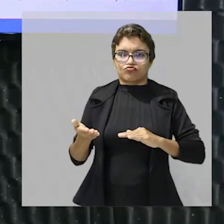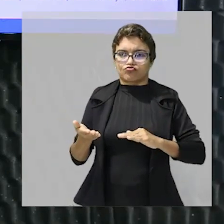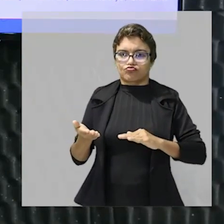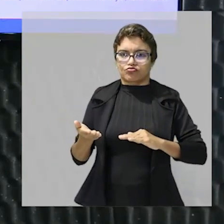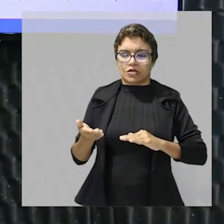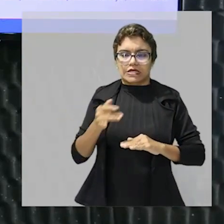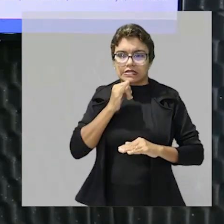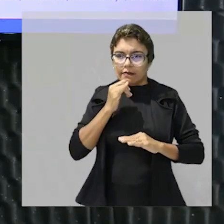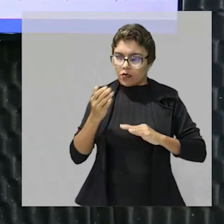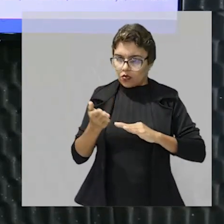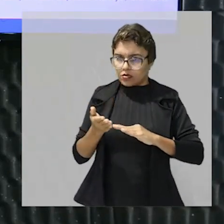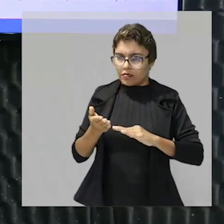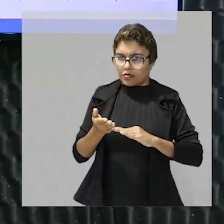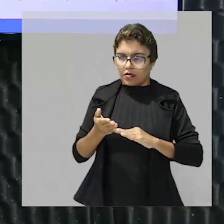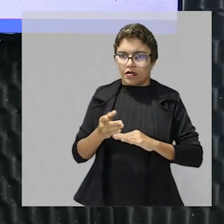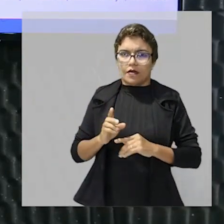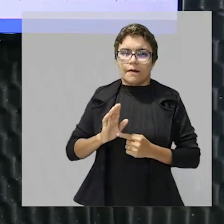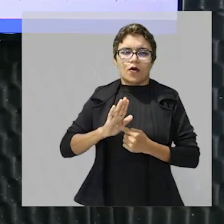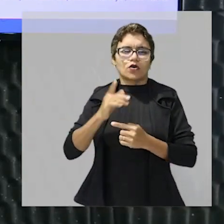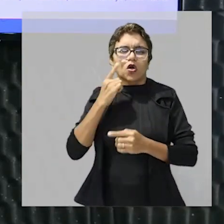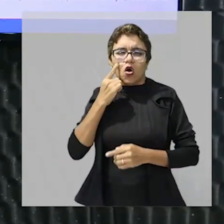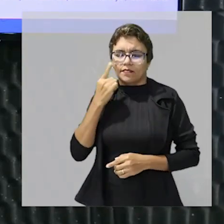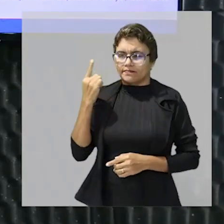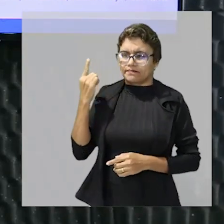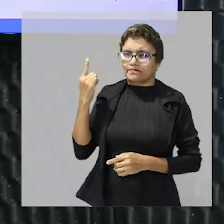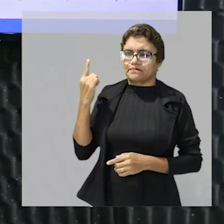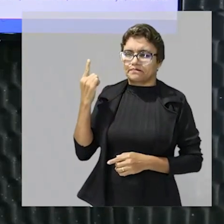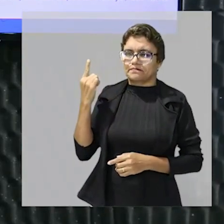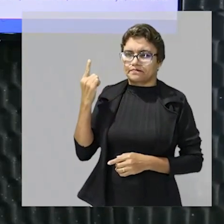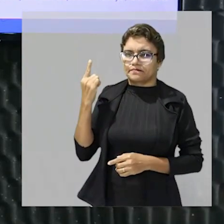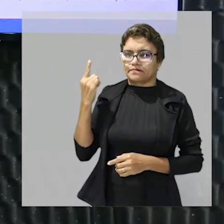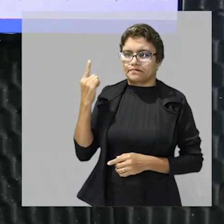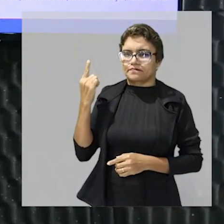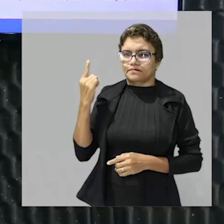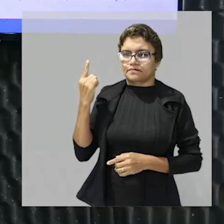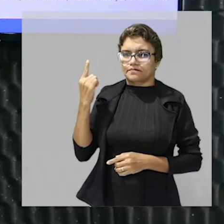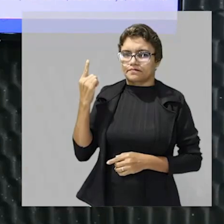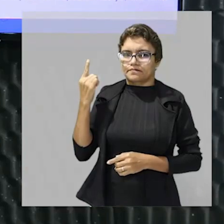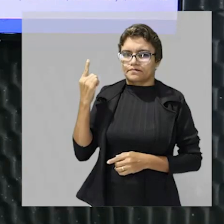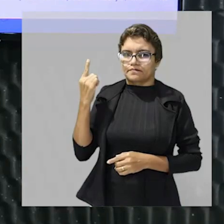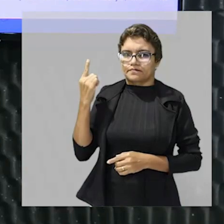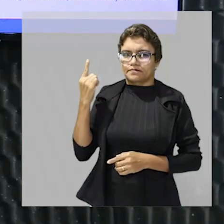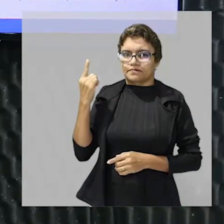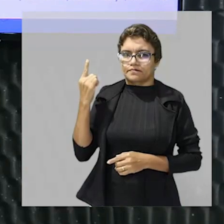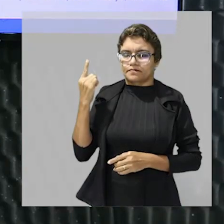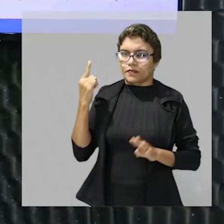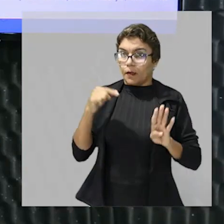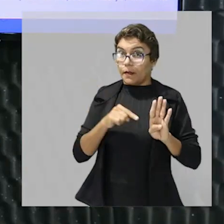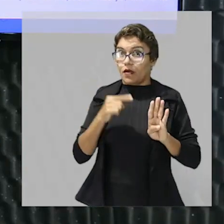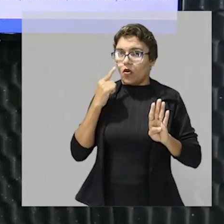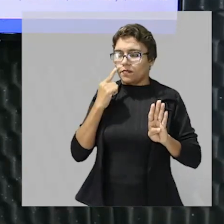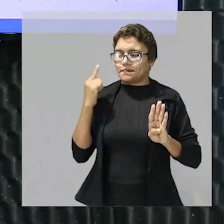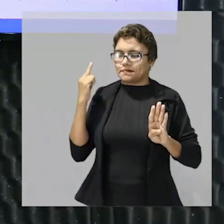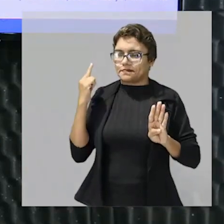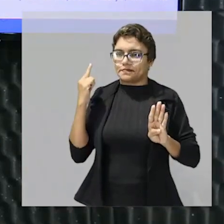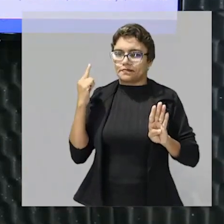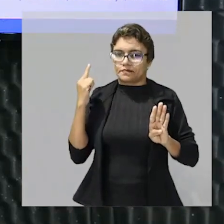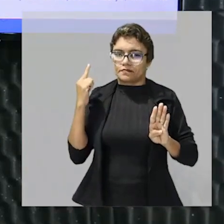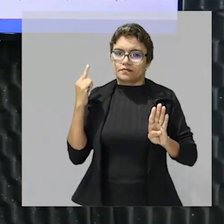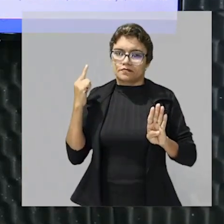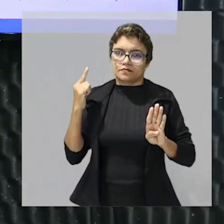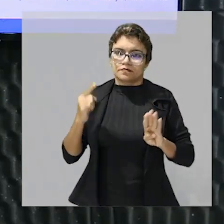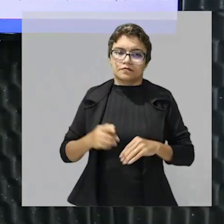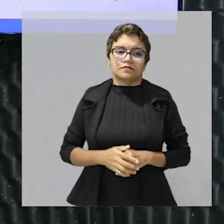formas, equilíbrio, luz e sombra, movimento e curvas vertiginosas, sombreado em algumas superfícies e ocupação em espaços